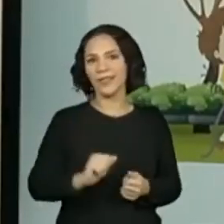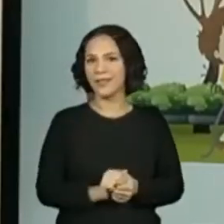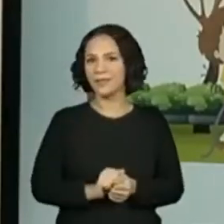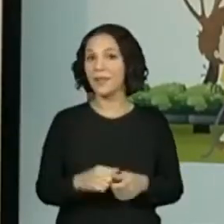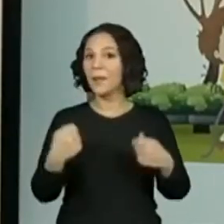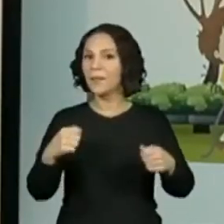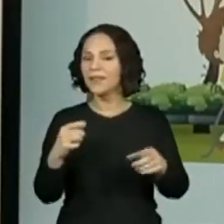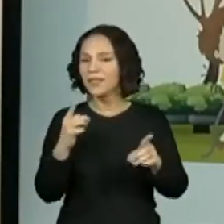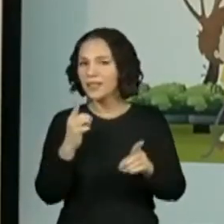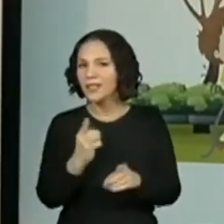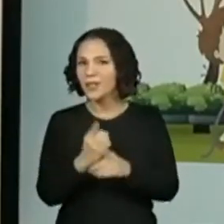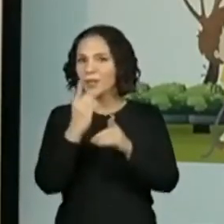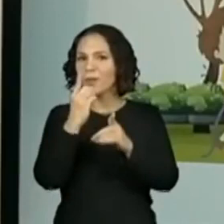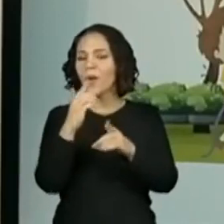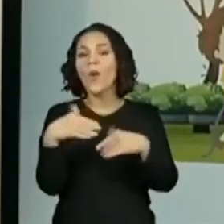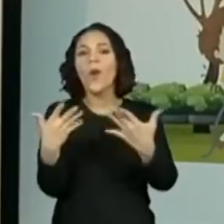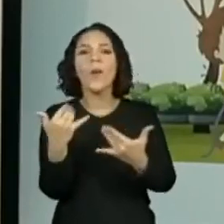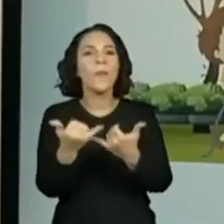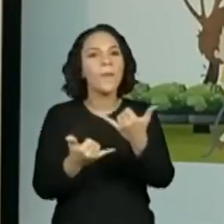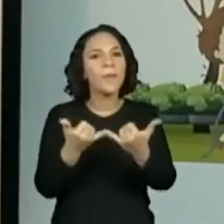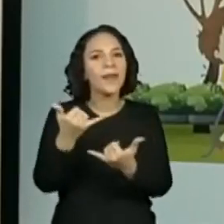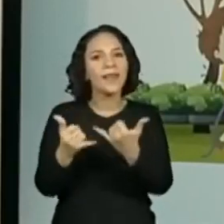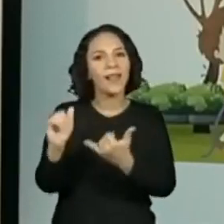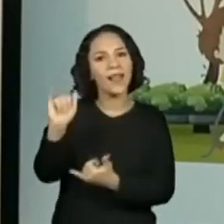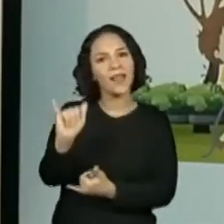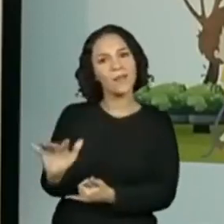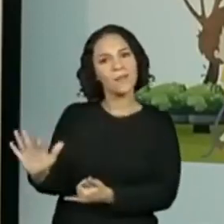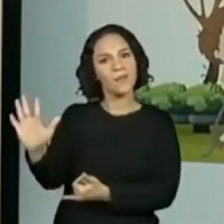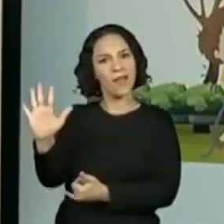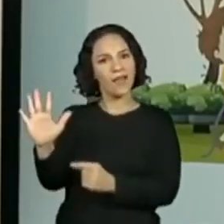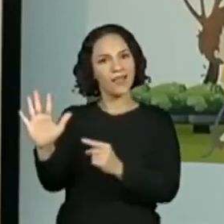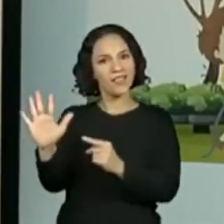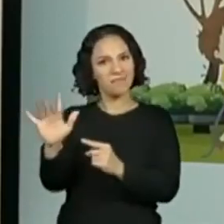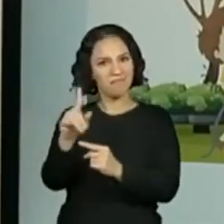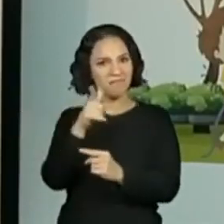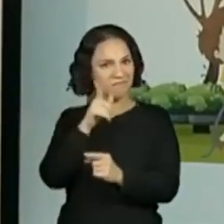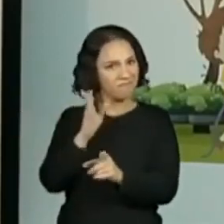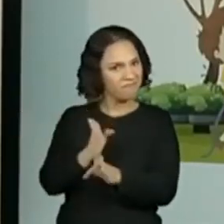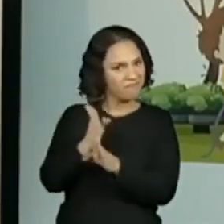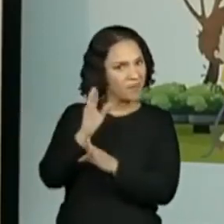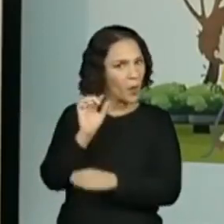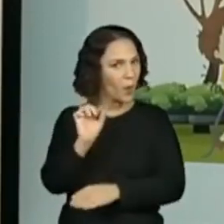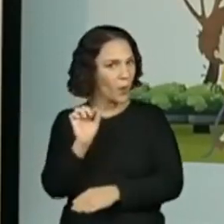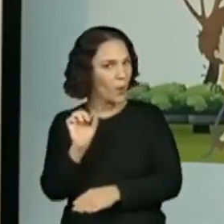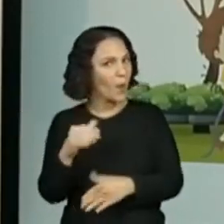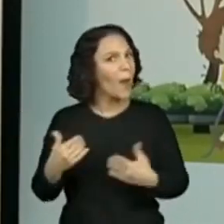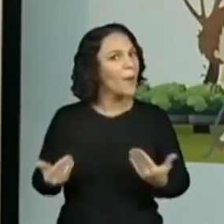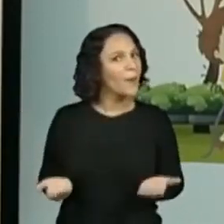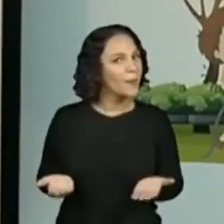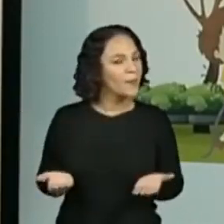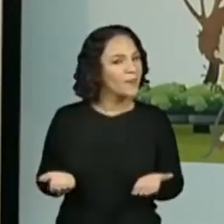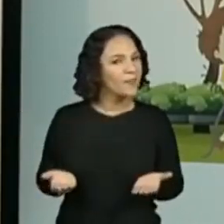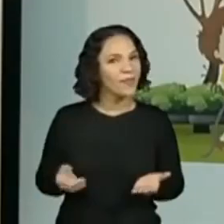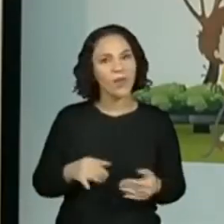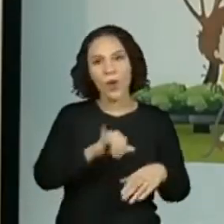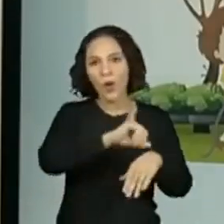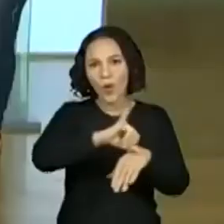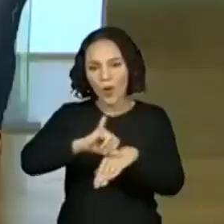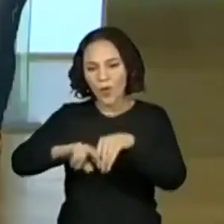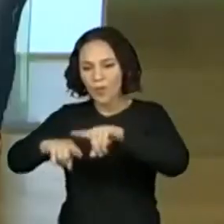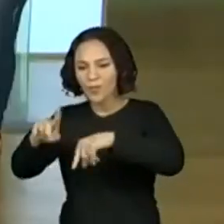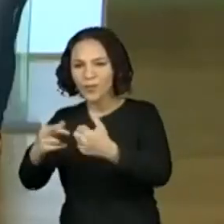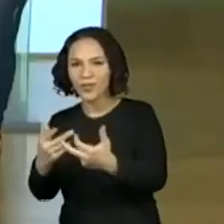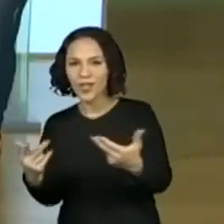Descobrir qual era a brincadeira da imagem ali. Será que vocês já sabem qual é essa brincadeira com uso de objeto? Vamos